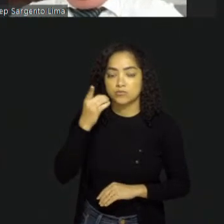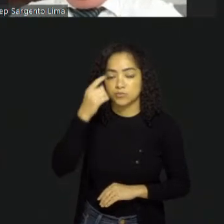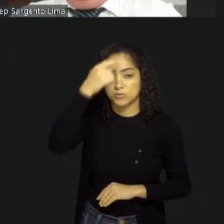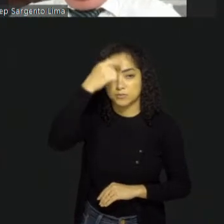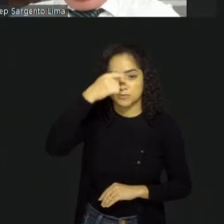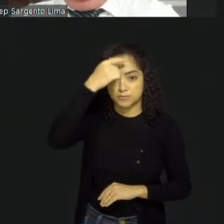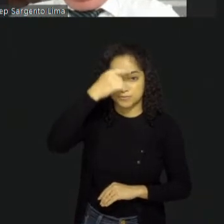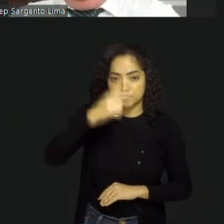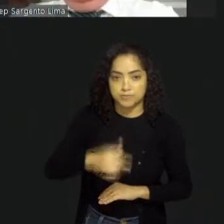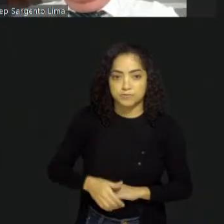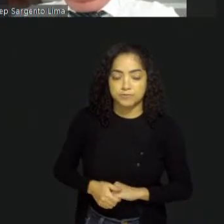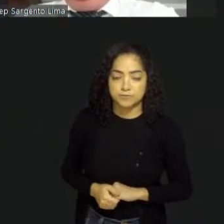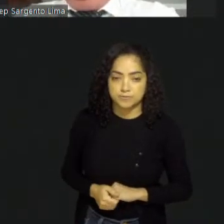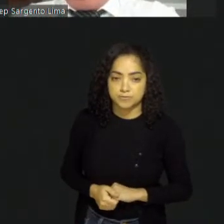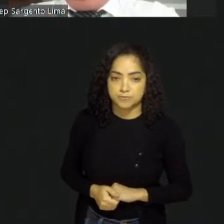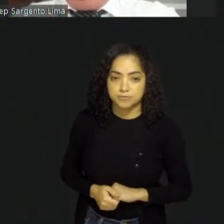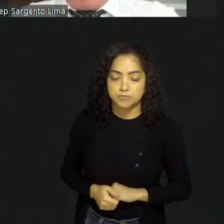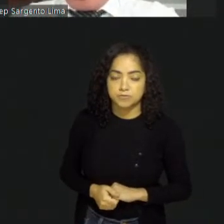Scudillac.